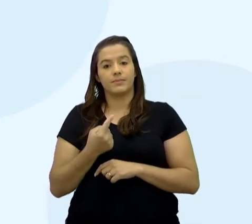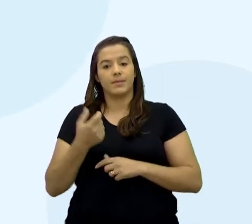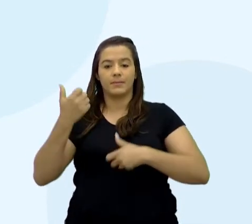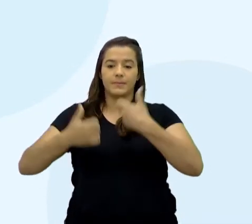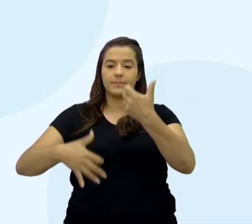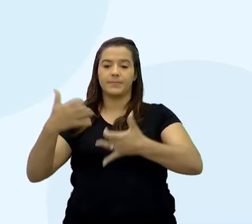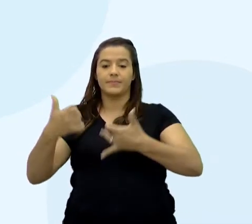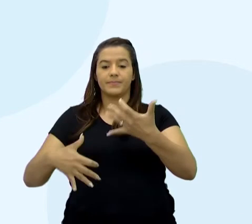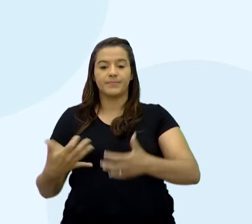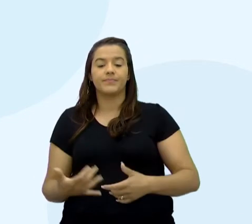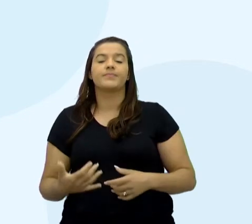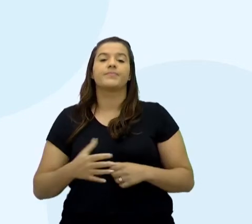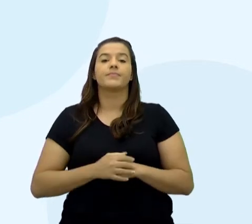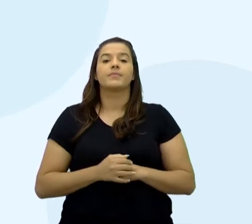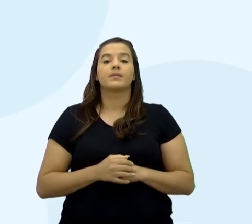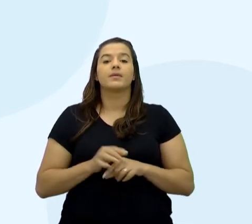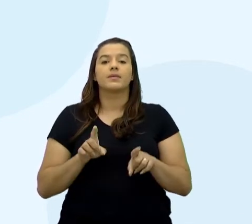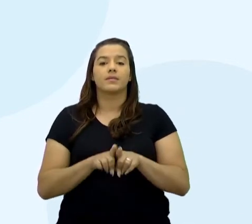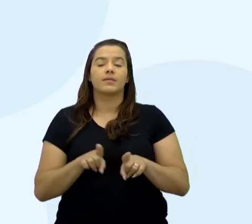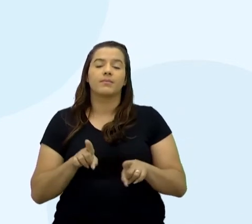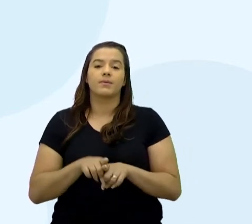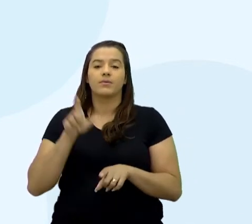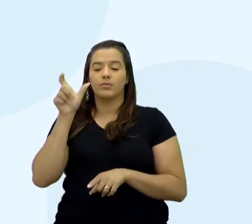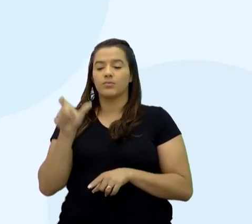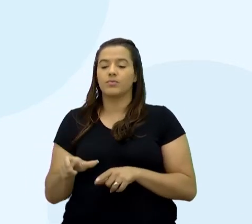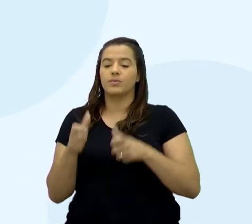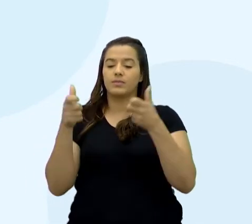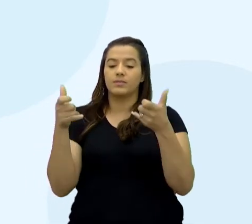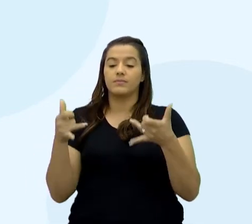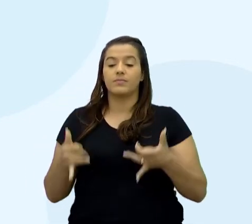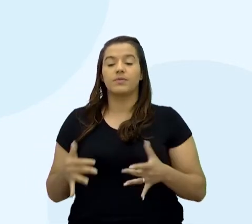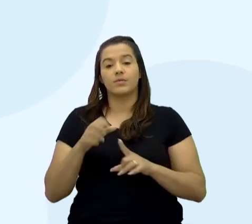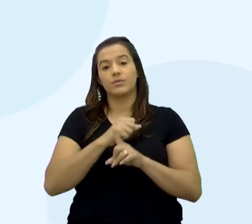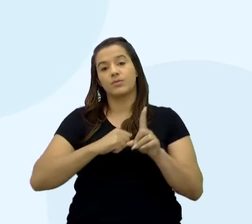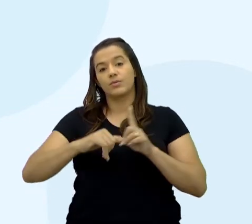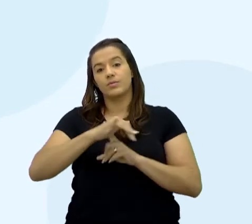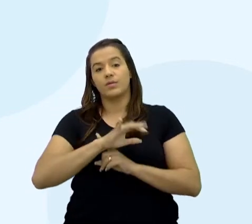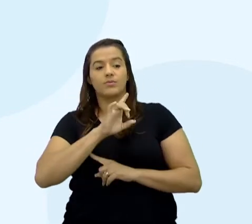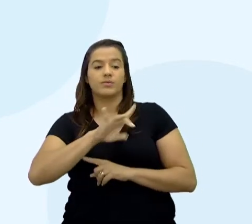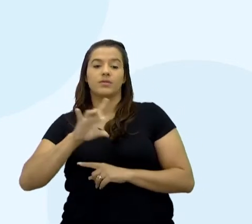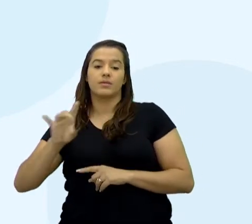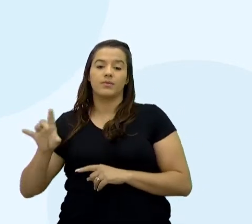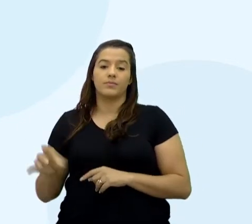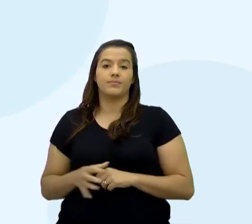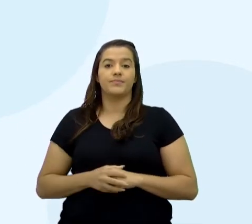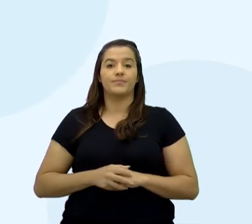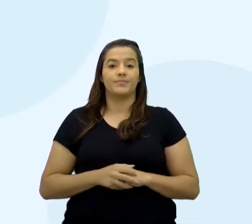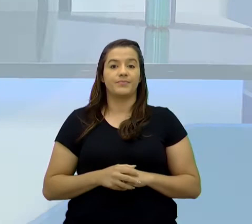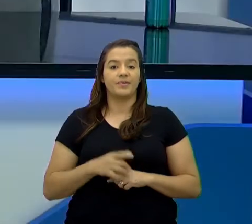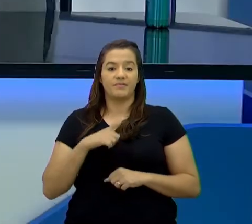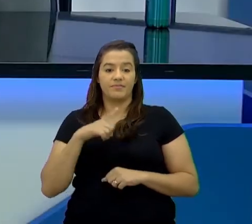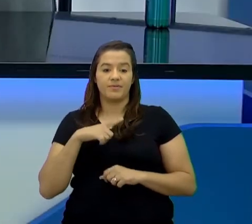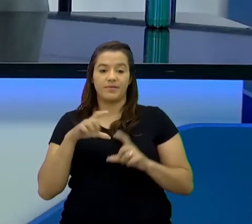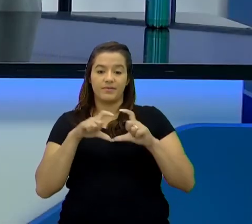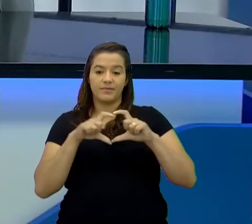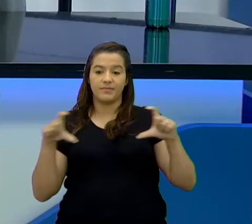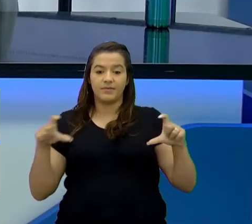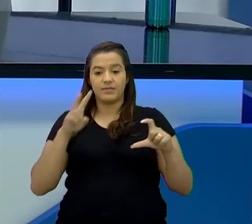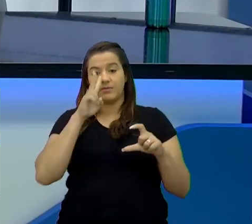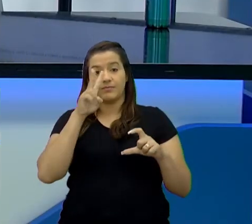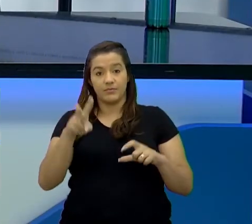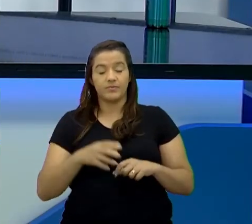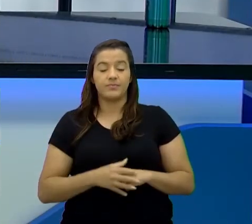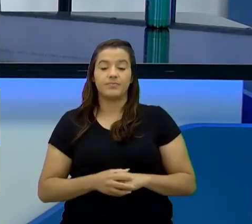aquisição da identidade e da definição quanto a aspectos sociais de cada indivíduo. Forte, né, Silene? Sim.